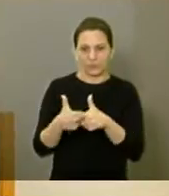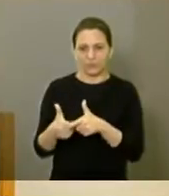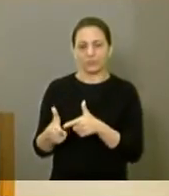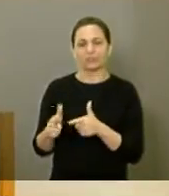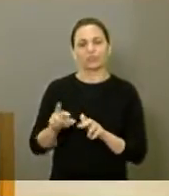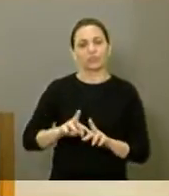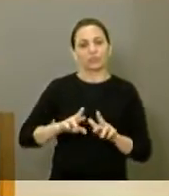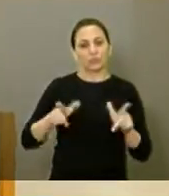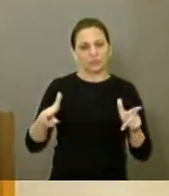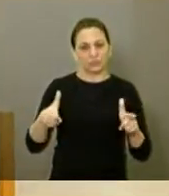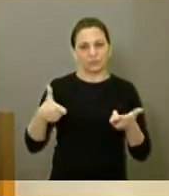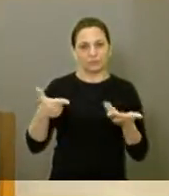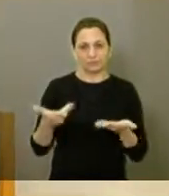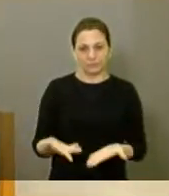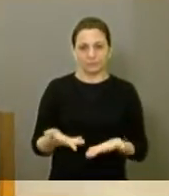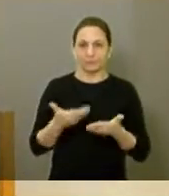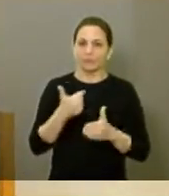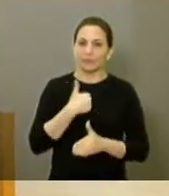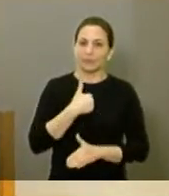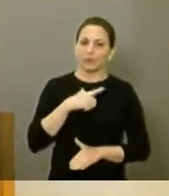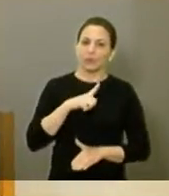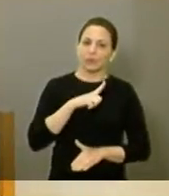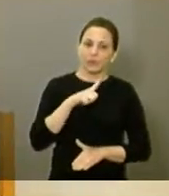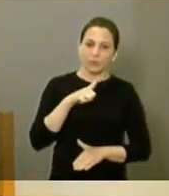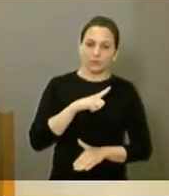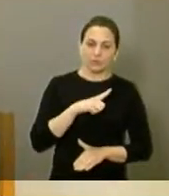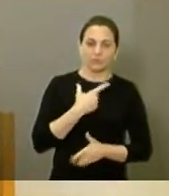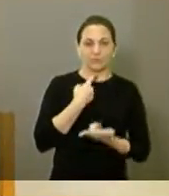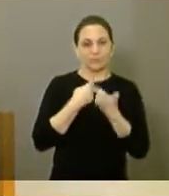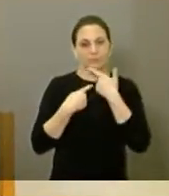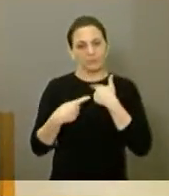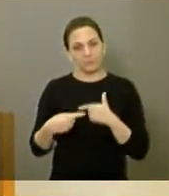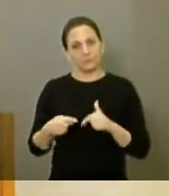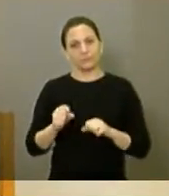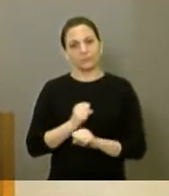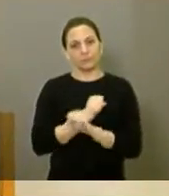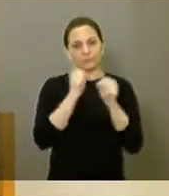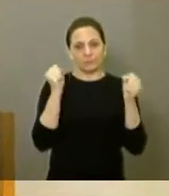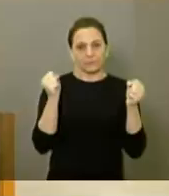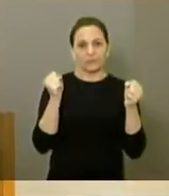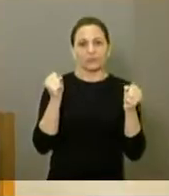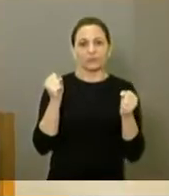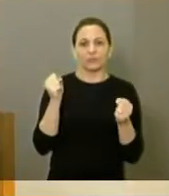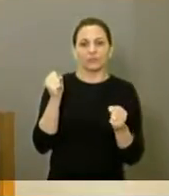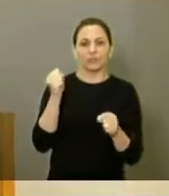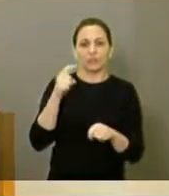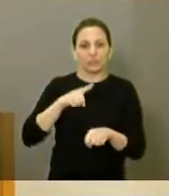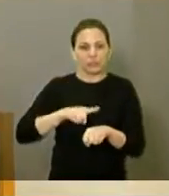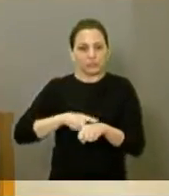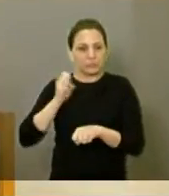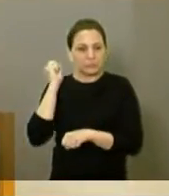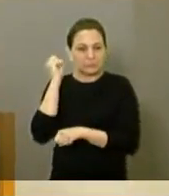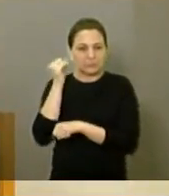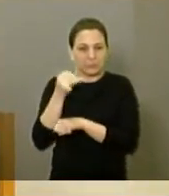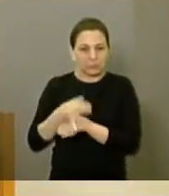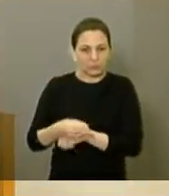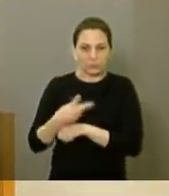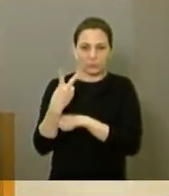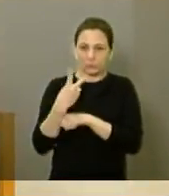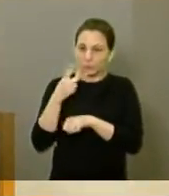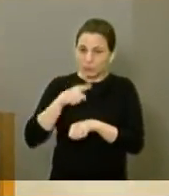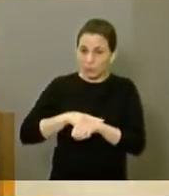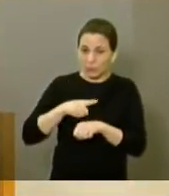então eu tinha essa disposição levantava da cama às 22 horas da manhã pessoas que